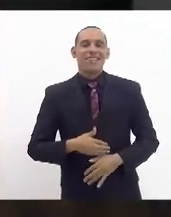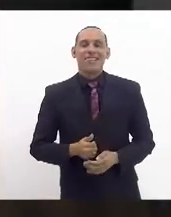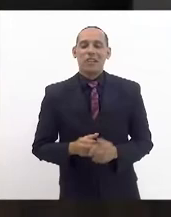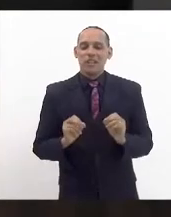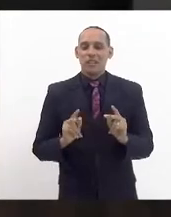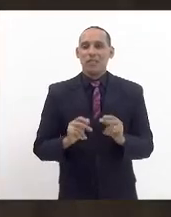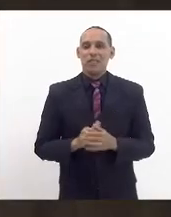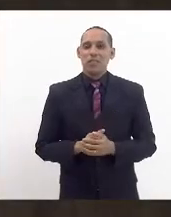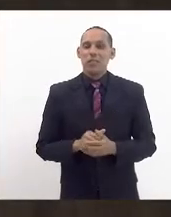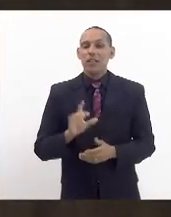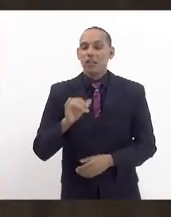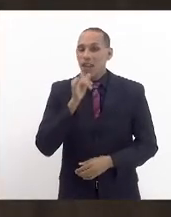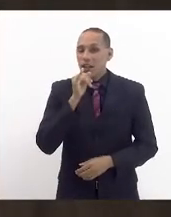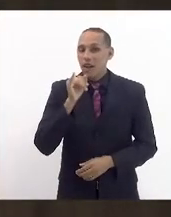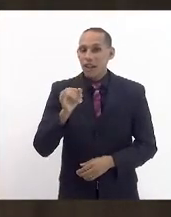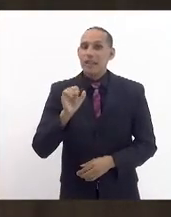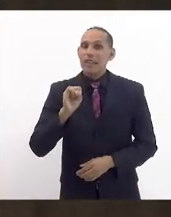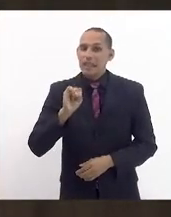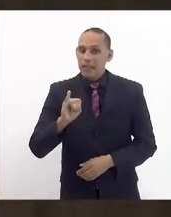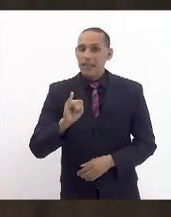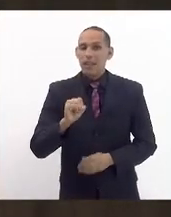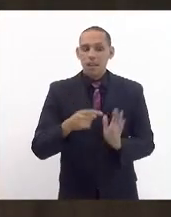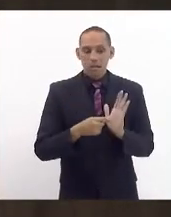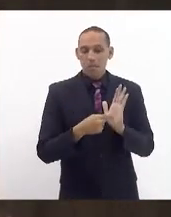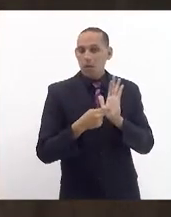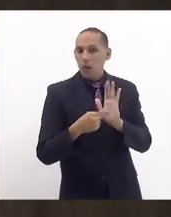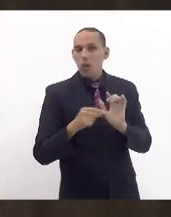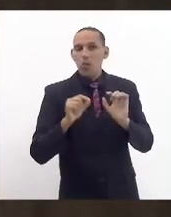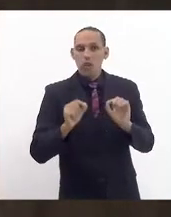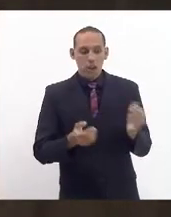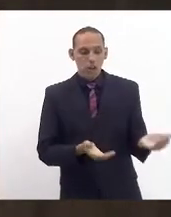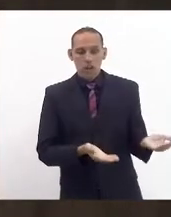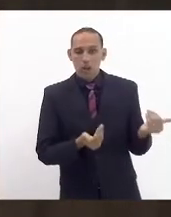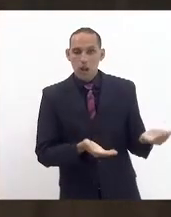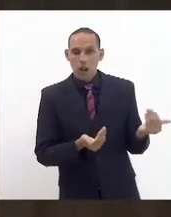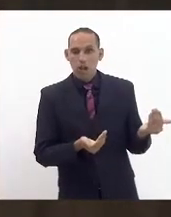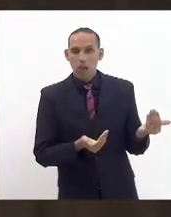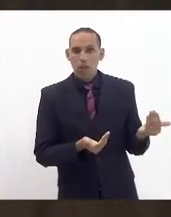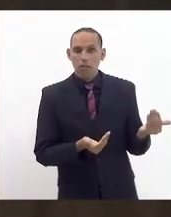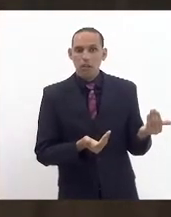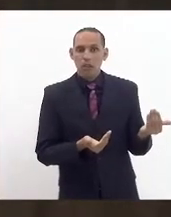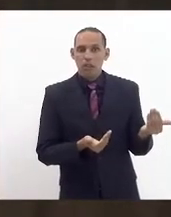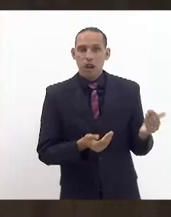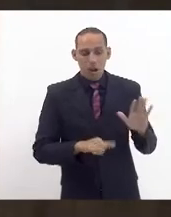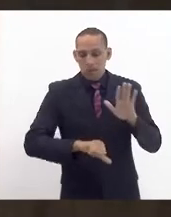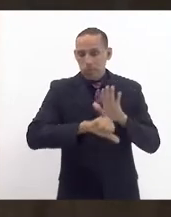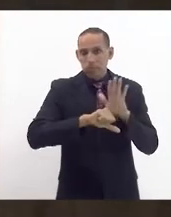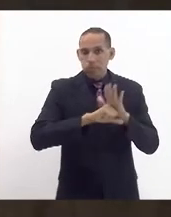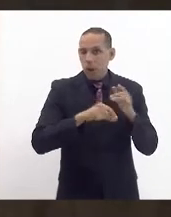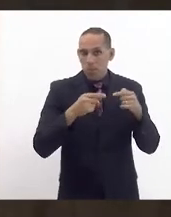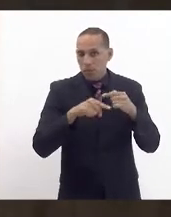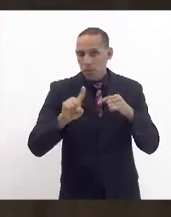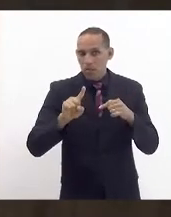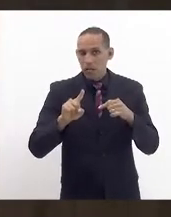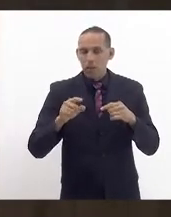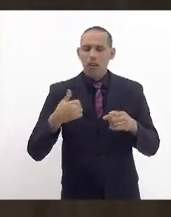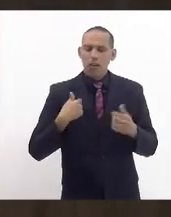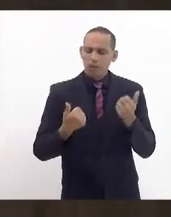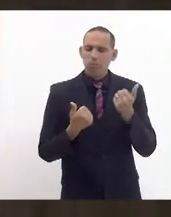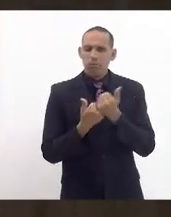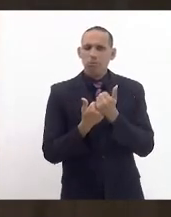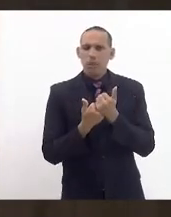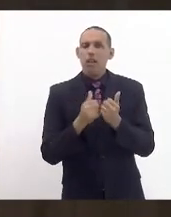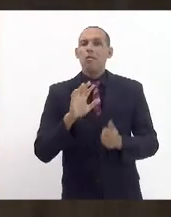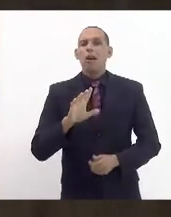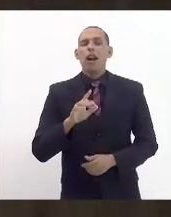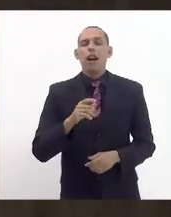ok. Dizer para a deputada que se for demonstrado realmente que o jovem não estava no crime, com certeza terá meu apoio. Mas a gente